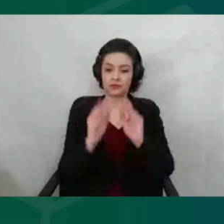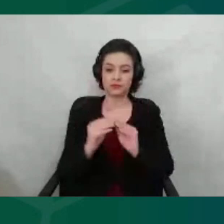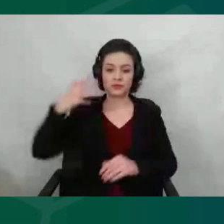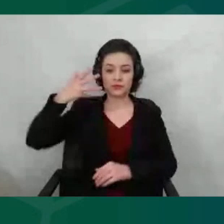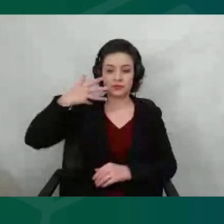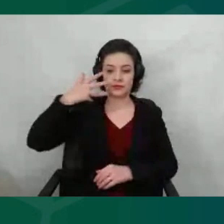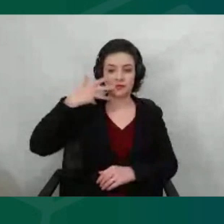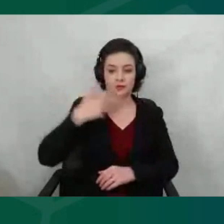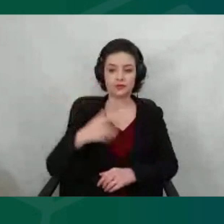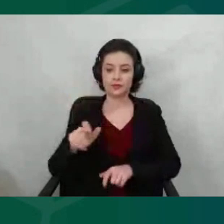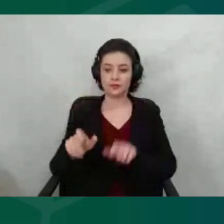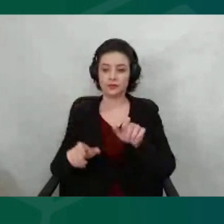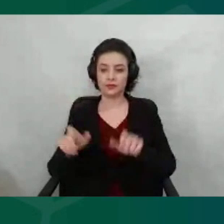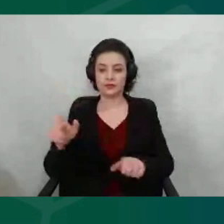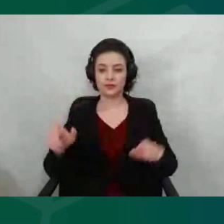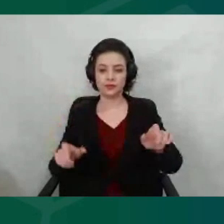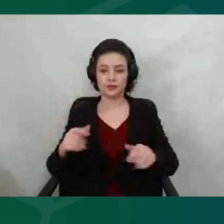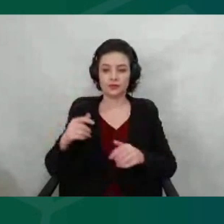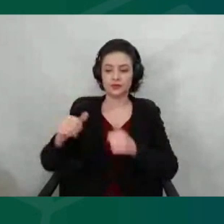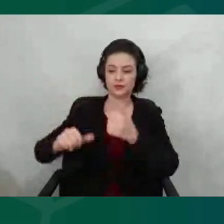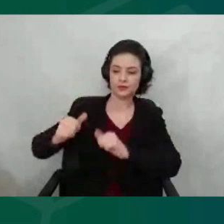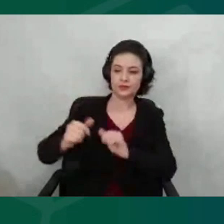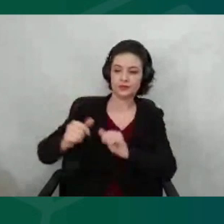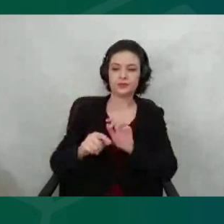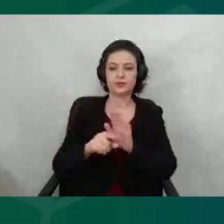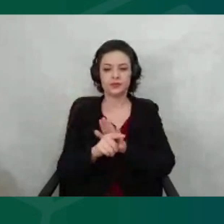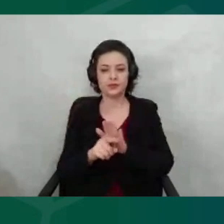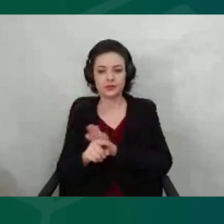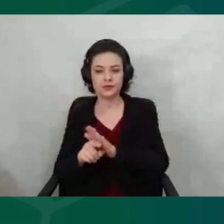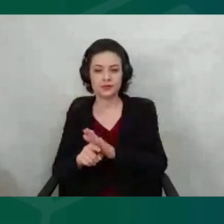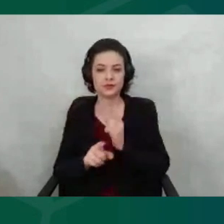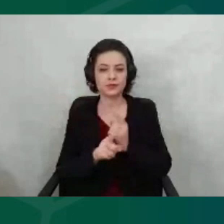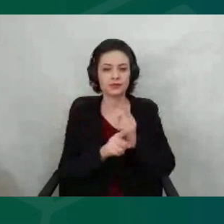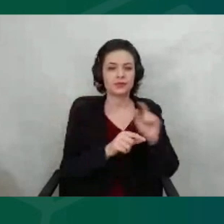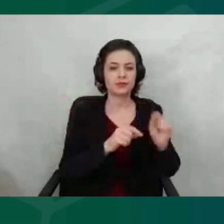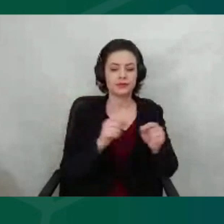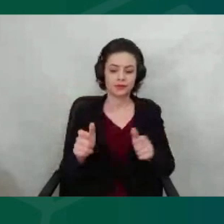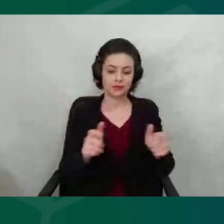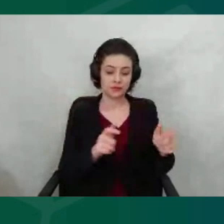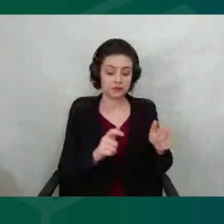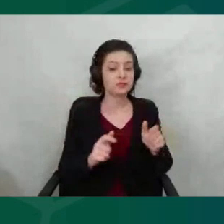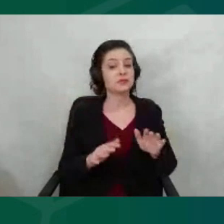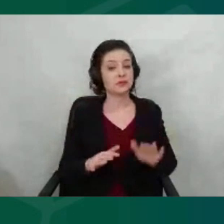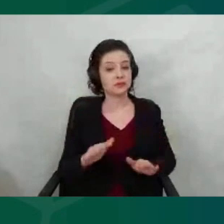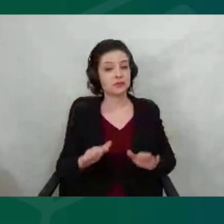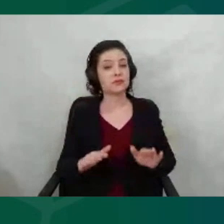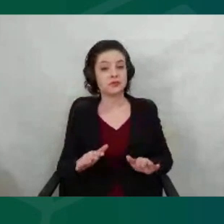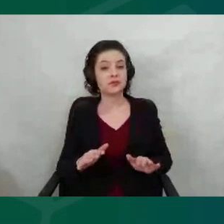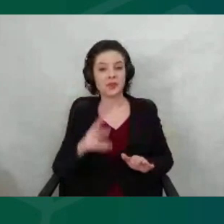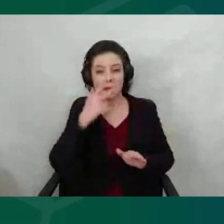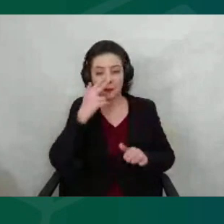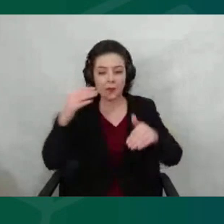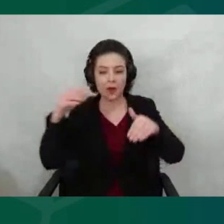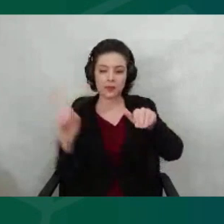né, e as revisões e as buscas que foram realizadas, a gente pode identificar que o ambiente ele pode ser um reservatório do